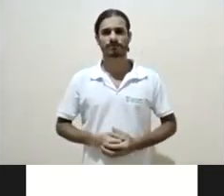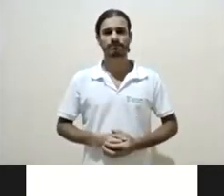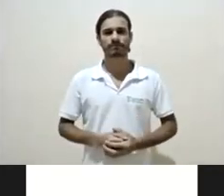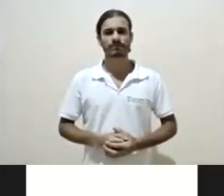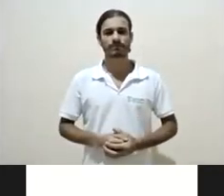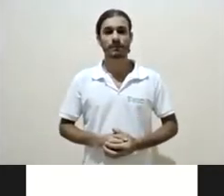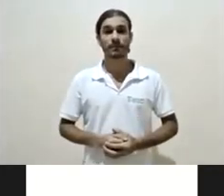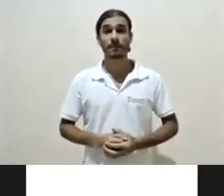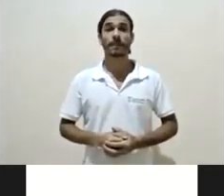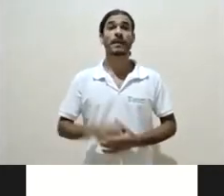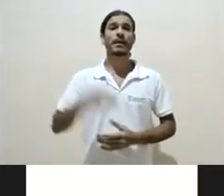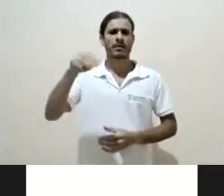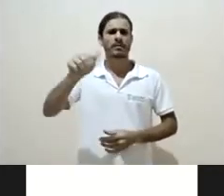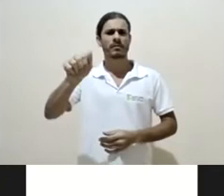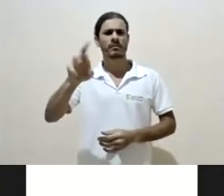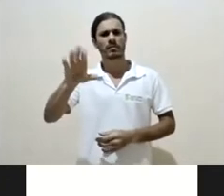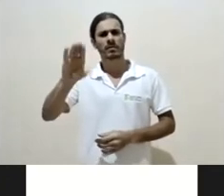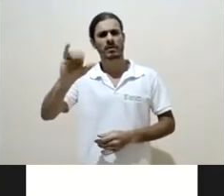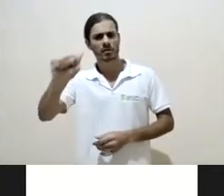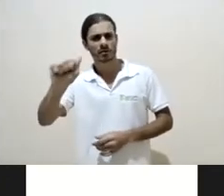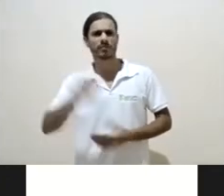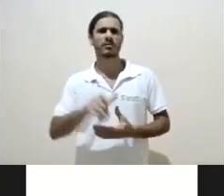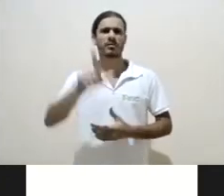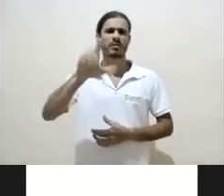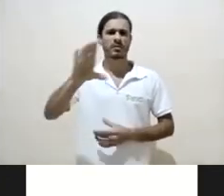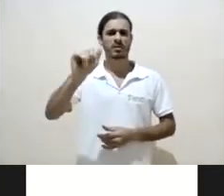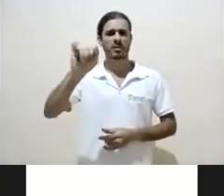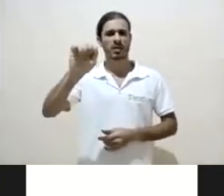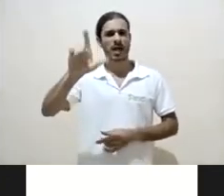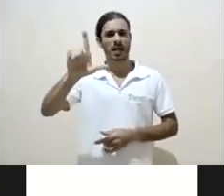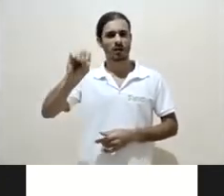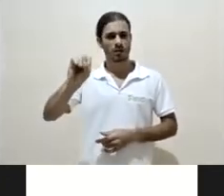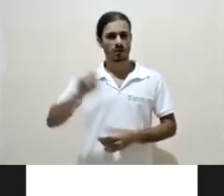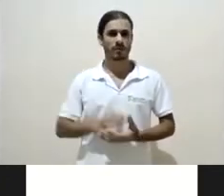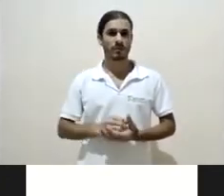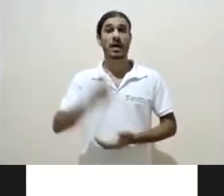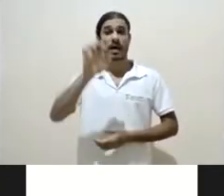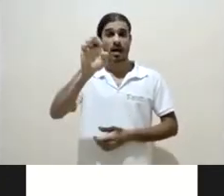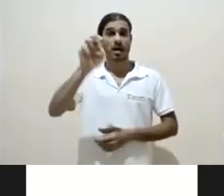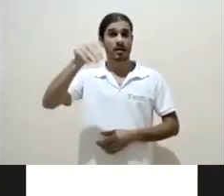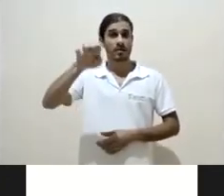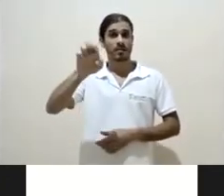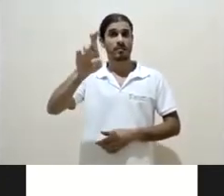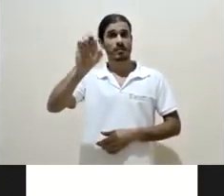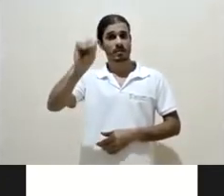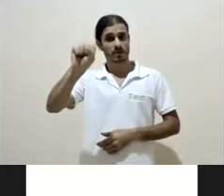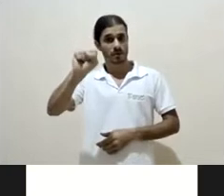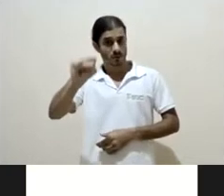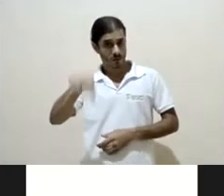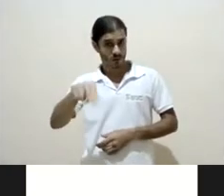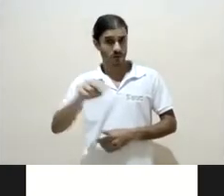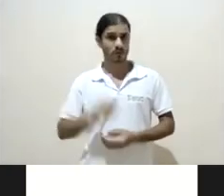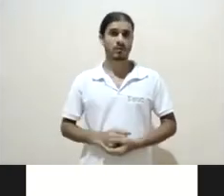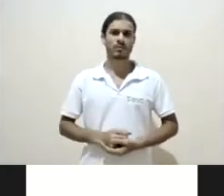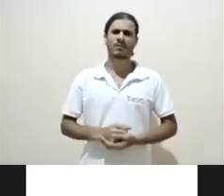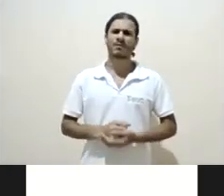Moura, o Flávio, o Célio, o Emerson, né, os nossos servidores, que eu também vou aqui, não consigo